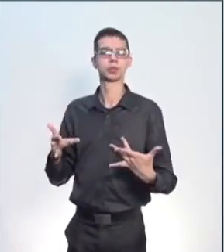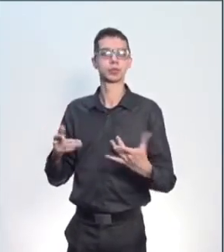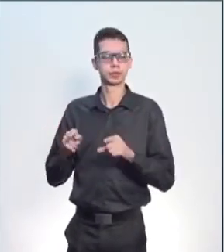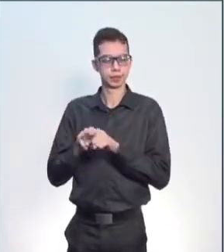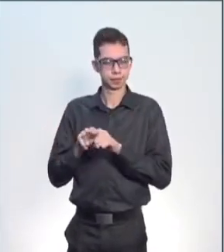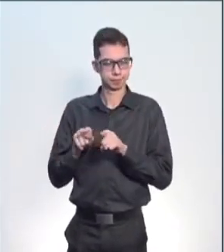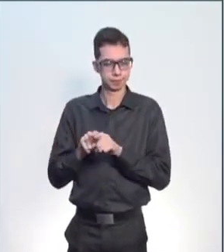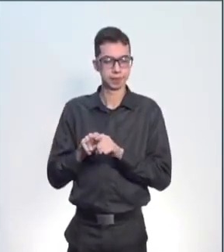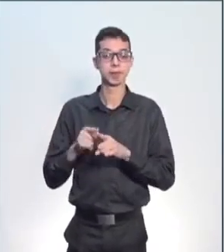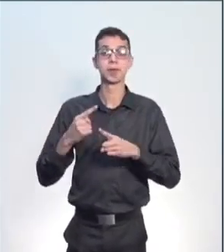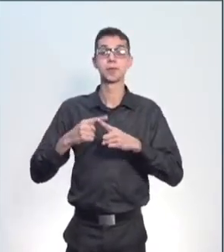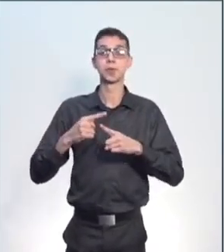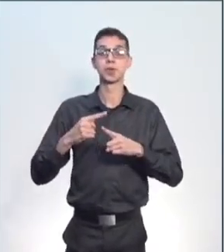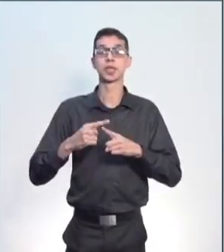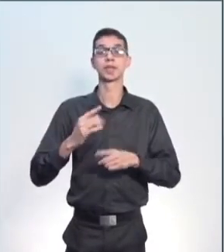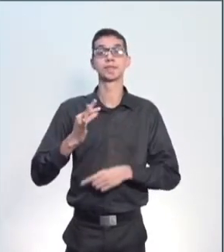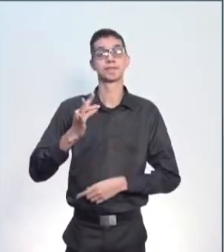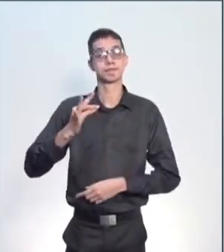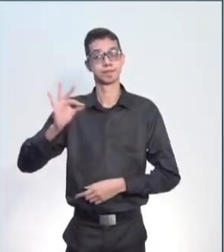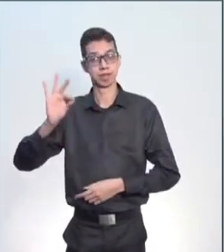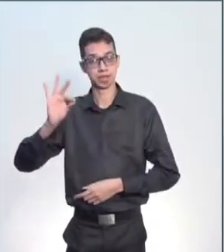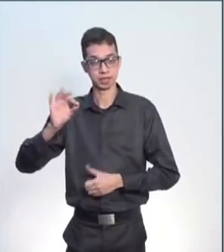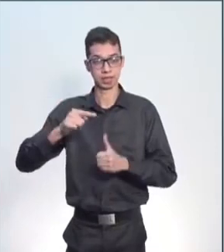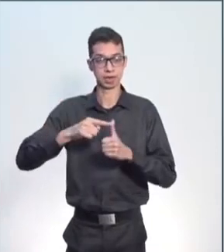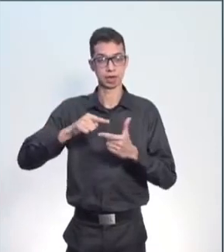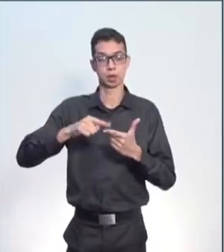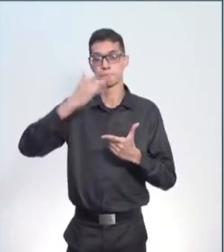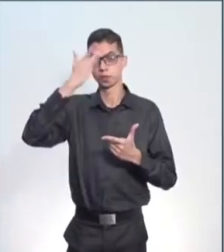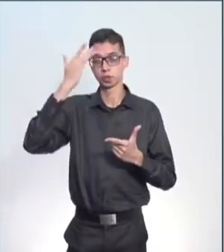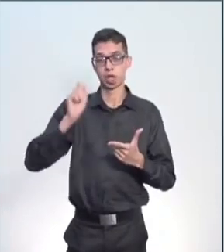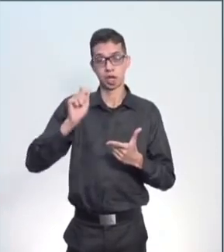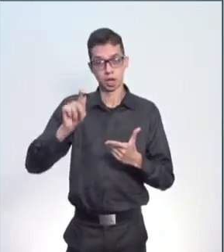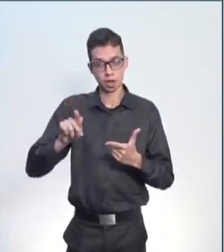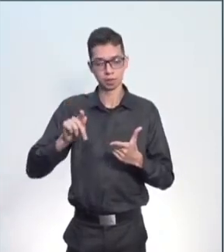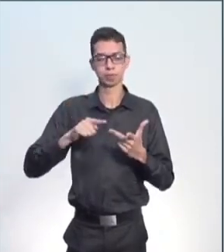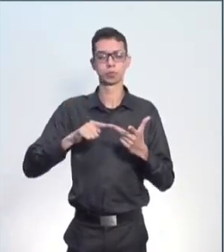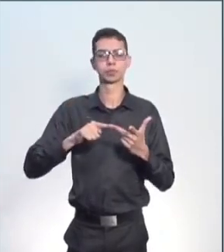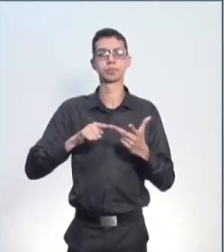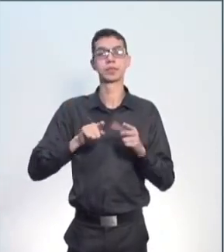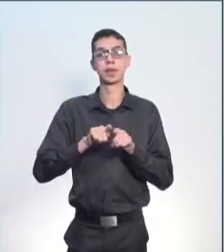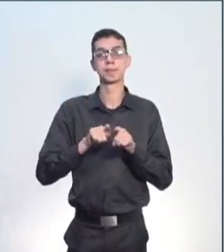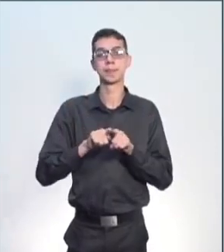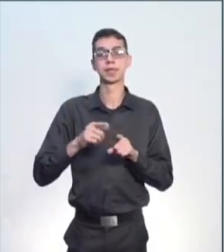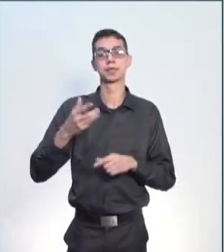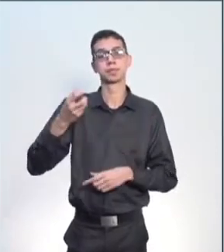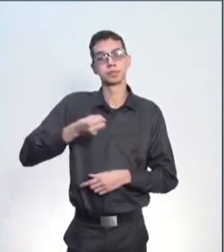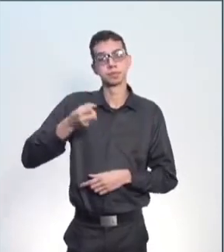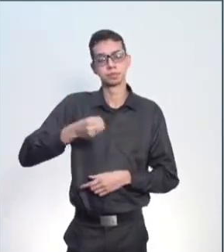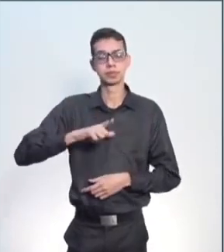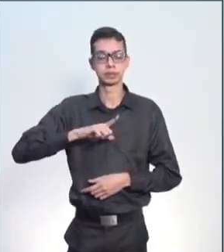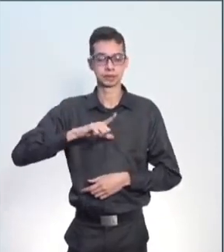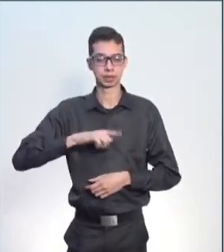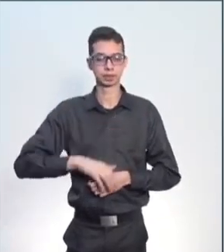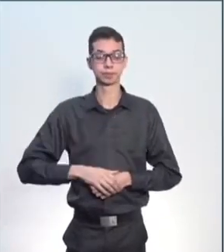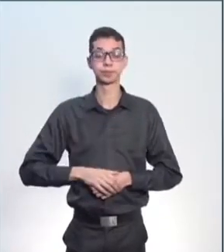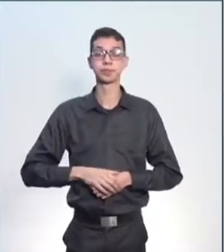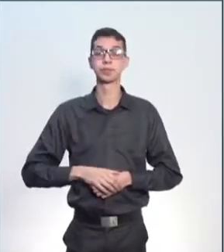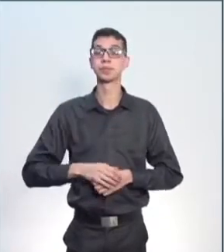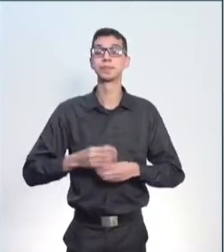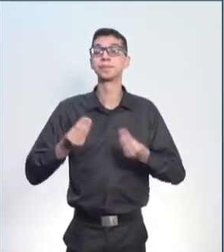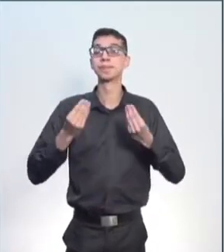federativo de serviços ativos de aposentados e de pensionistas, observados critérios que preservem o equilíbrio financeiro